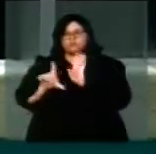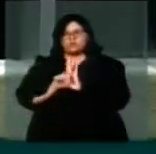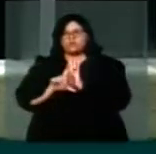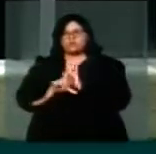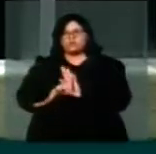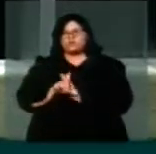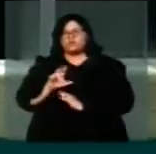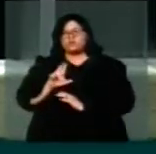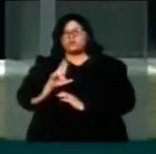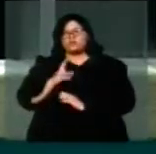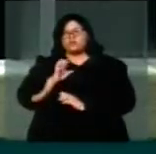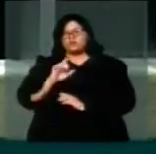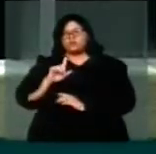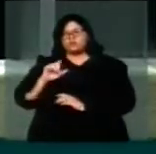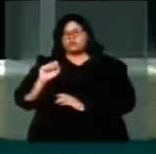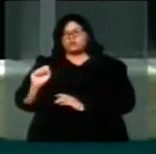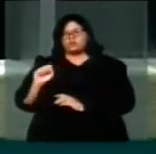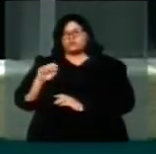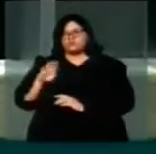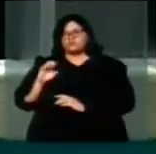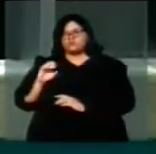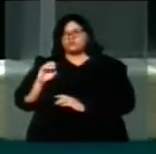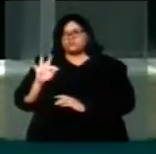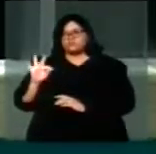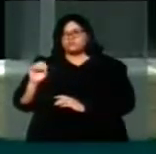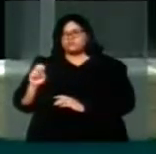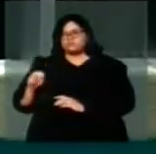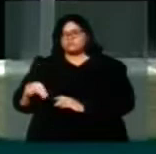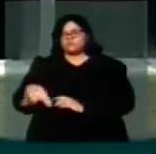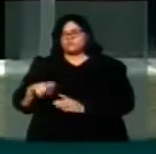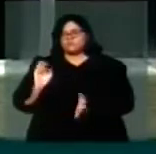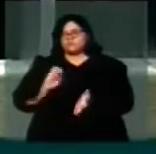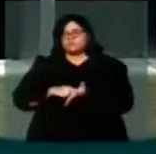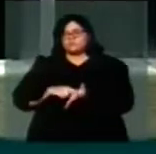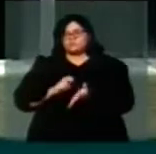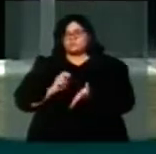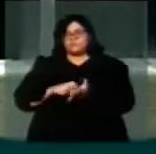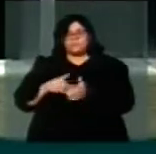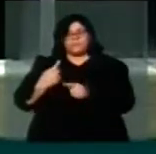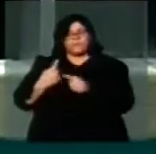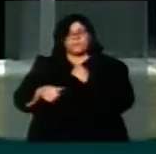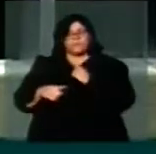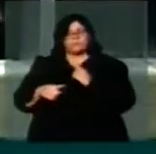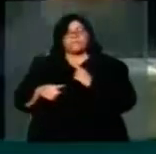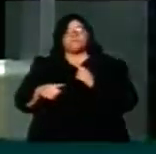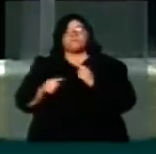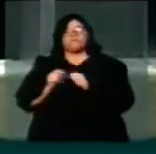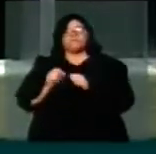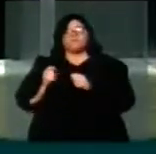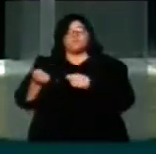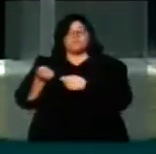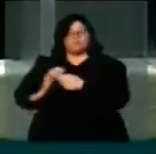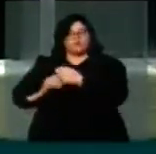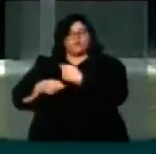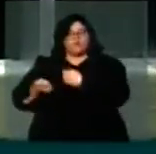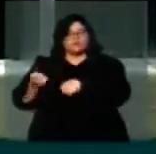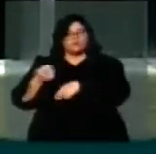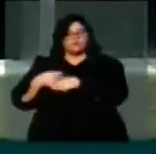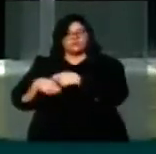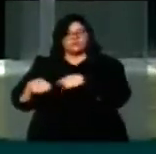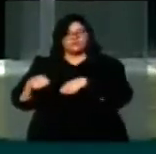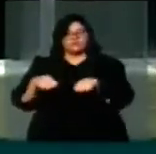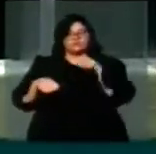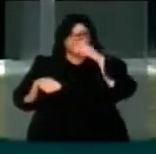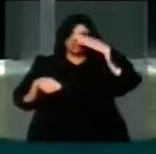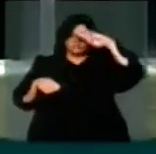Helms-Burton, que pune empresas norte-americanas que façam negócios com Cuba. Quando o Brasil estabeleceu uma rota para